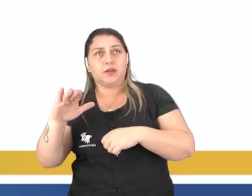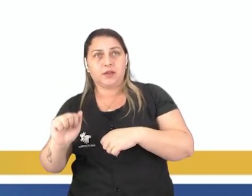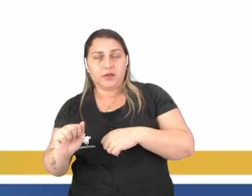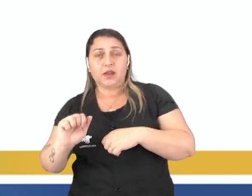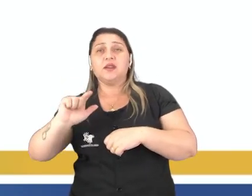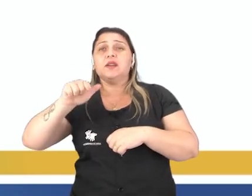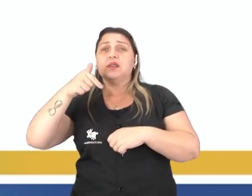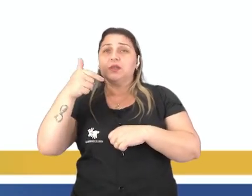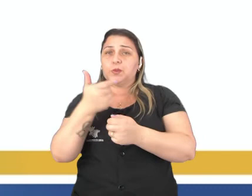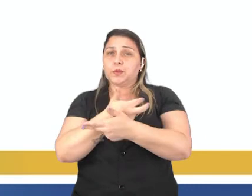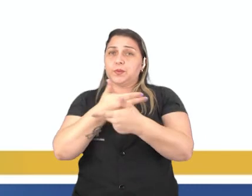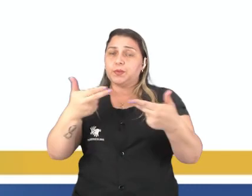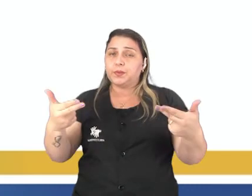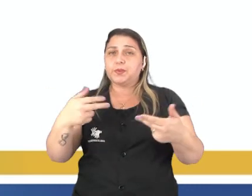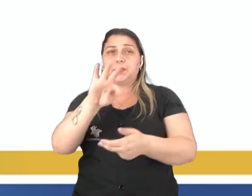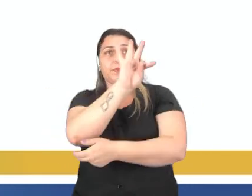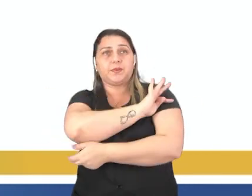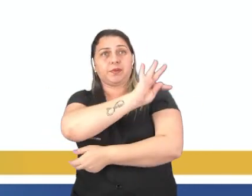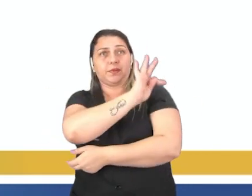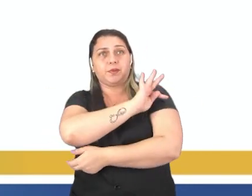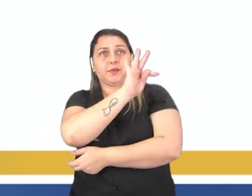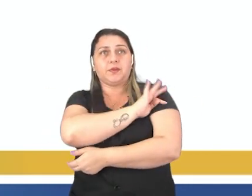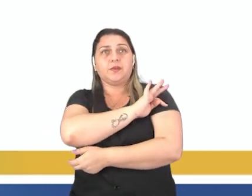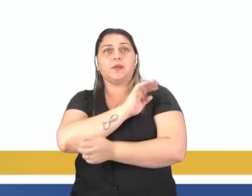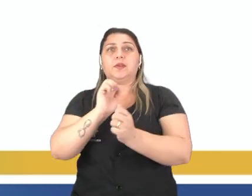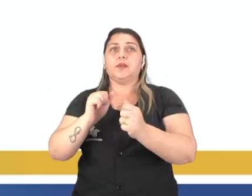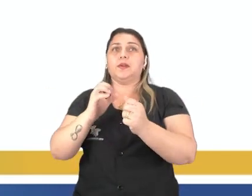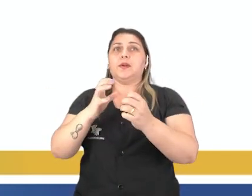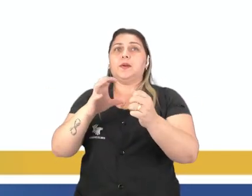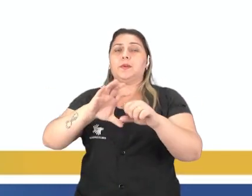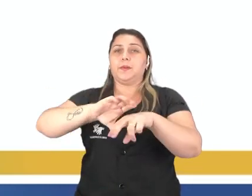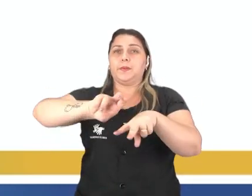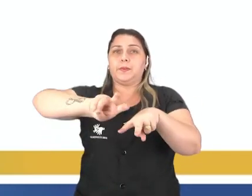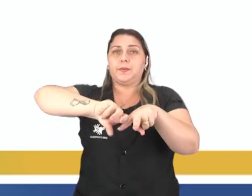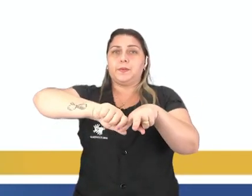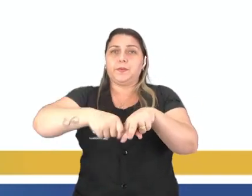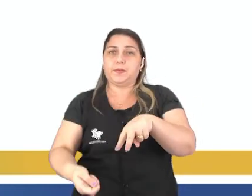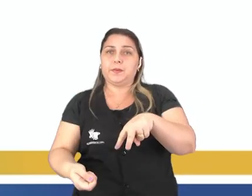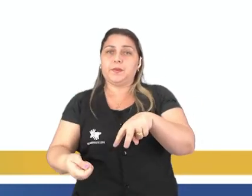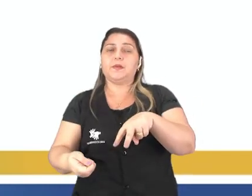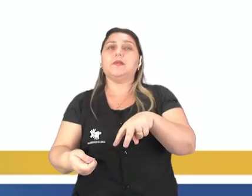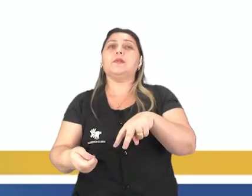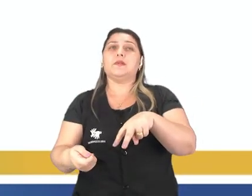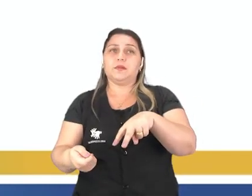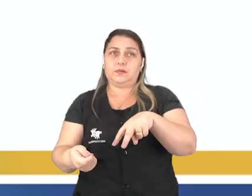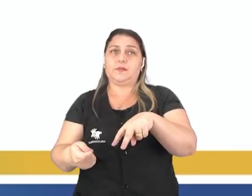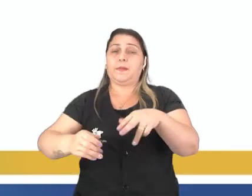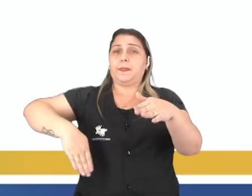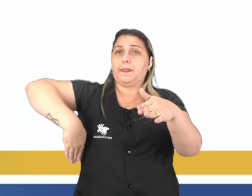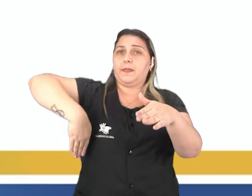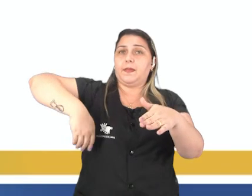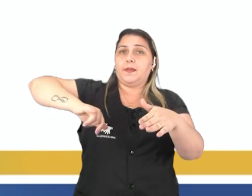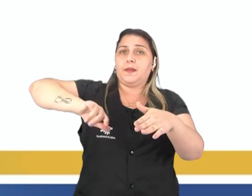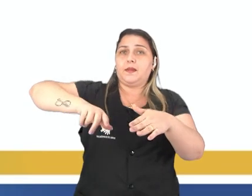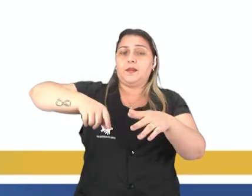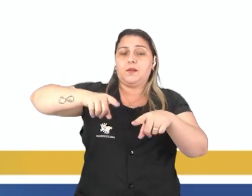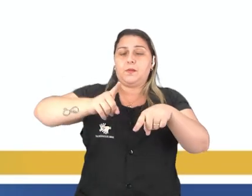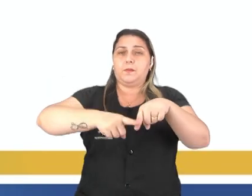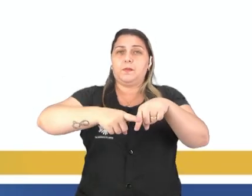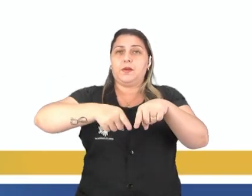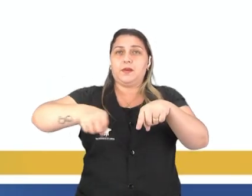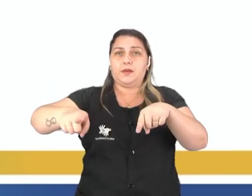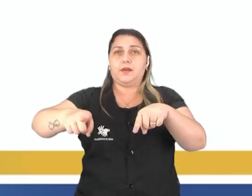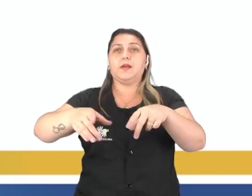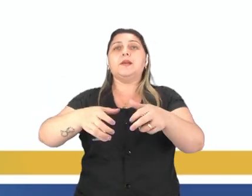nós temos as outras técnicas, né? Que é permitido agarrar as pernas quando o oponente desfere um pontapé e a perna pode ser